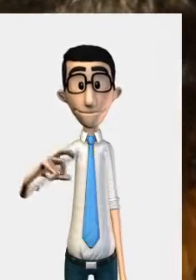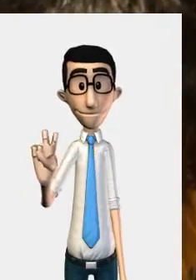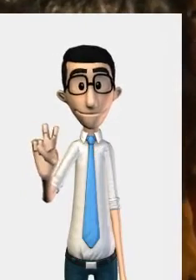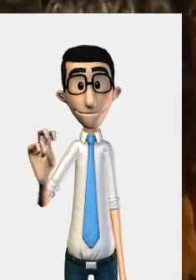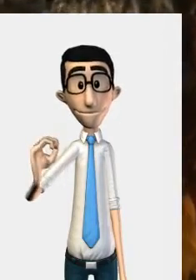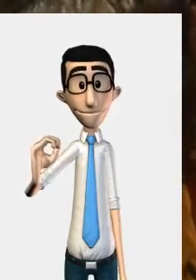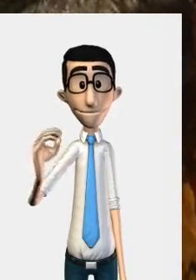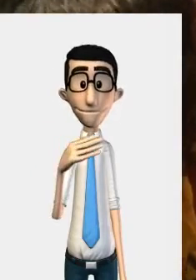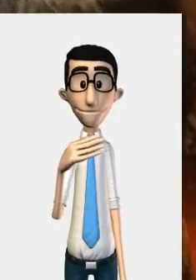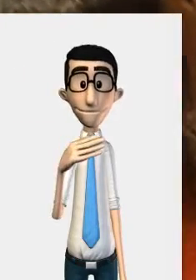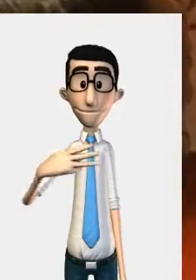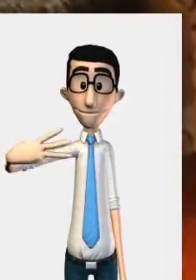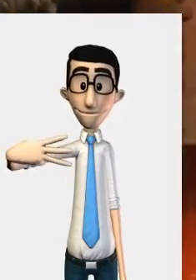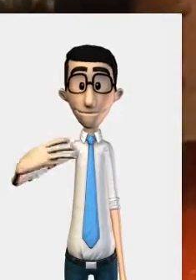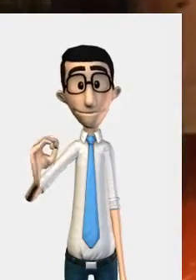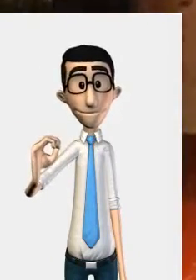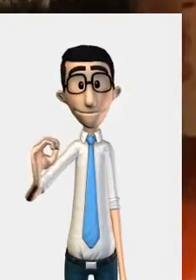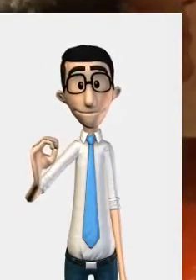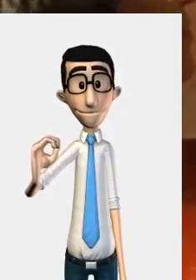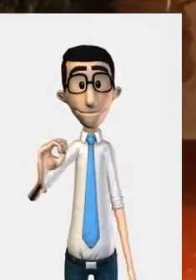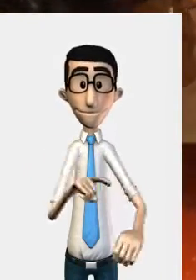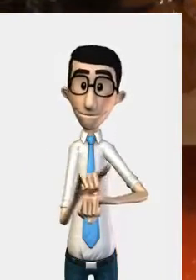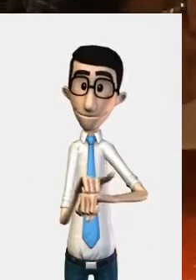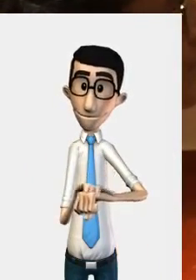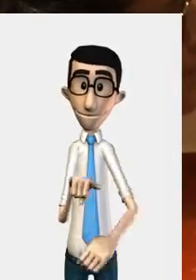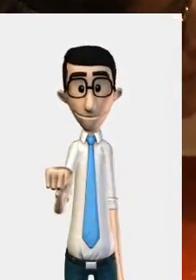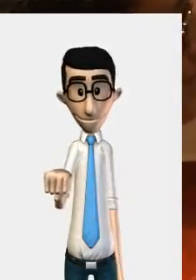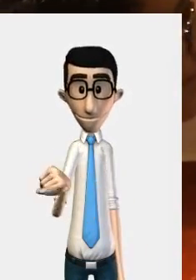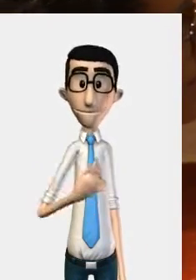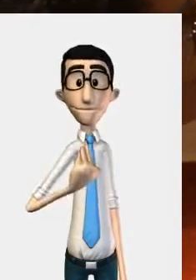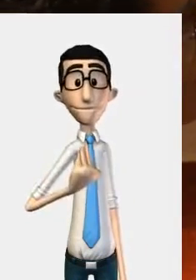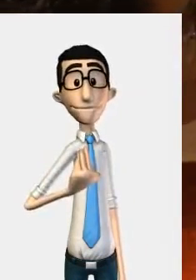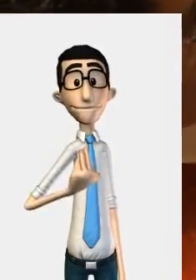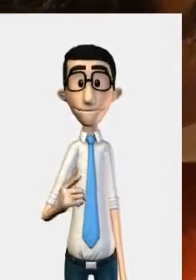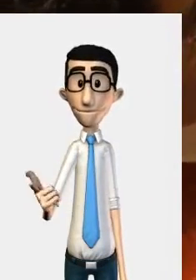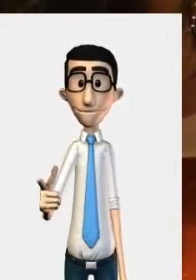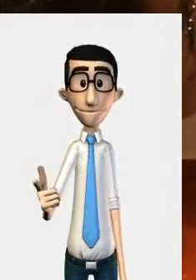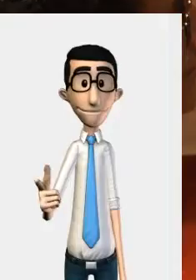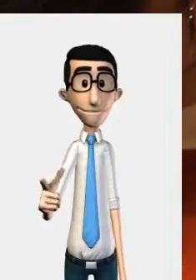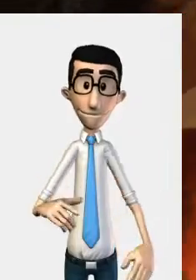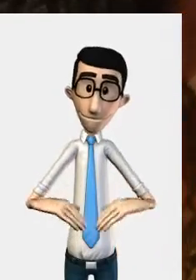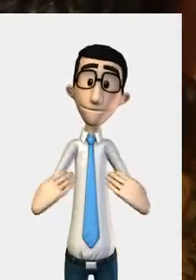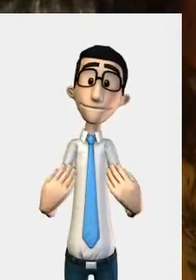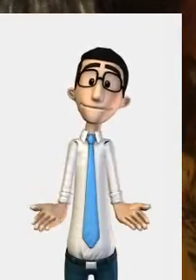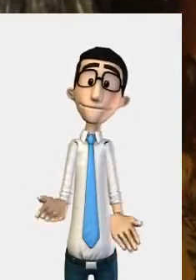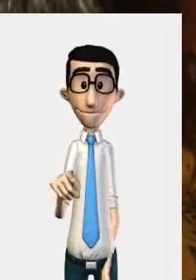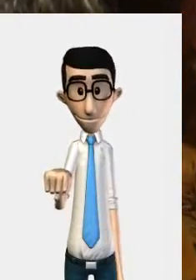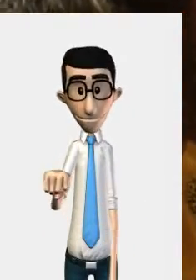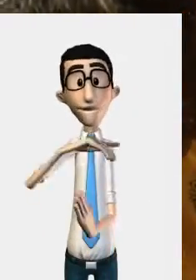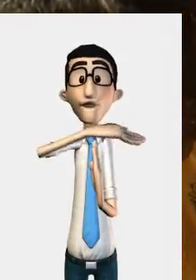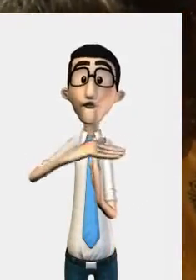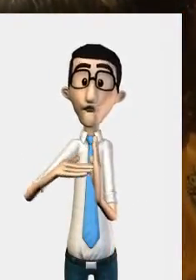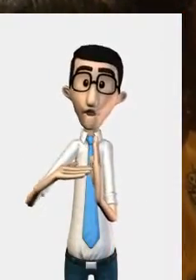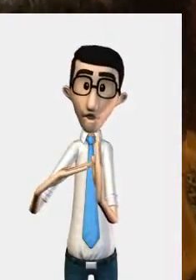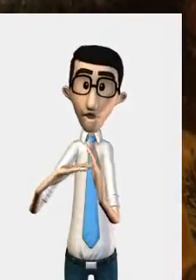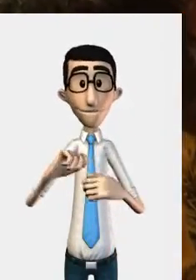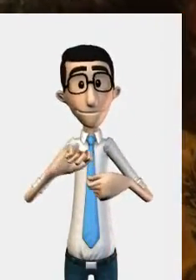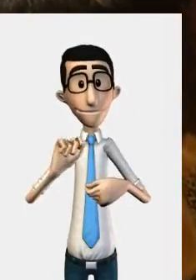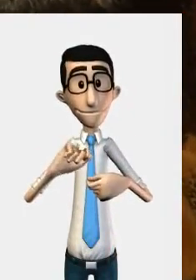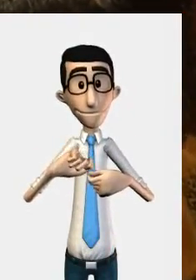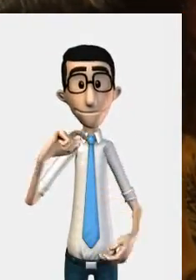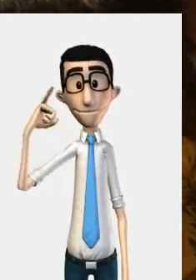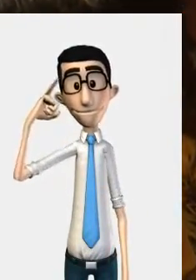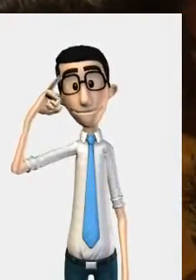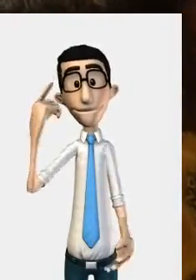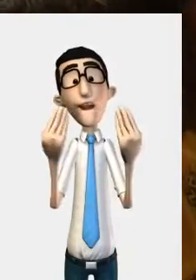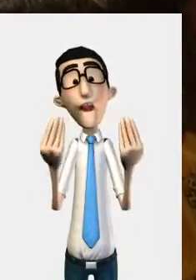eu sempre trago aquele monte de livro. Então assim, eu trouxe uma mala de livro da última vez quando eu fui no ano